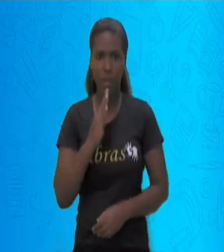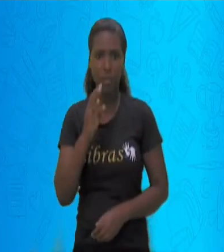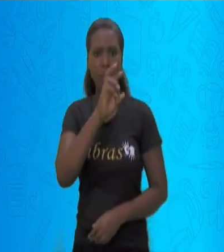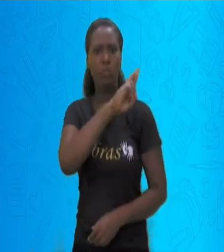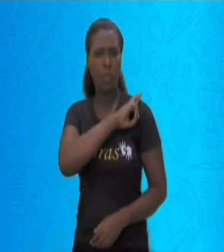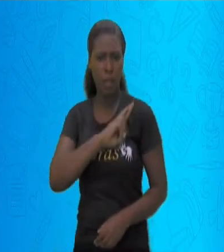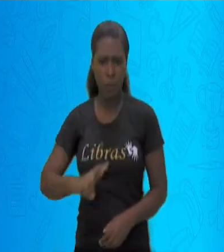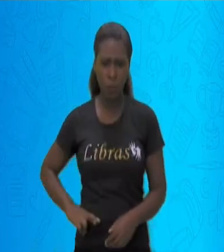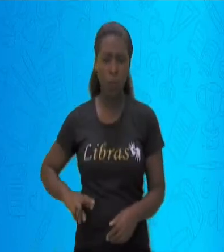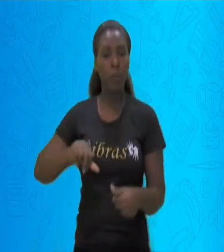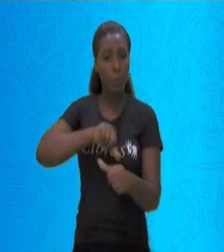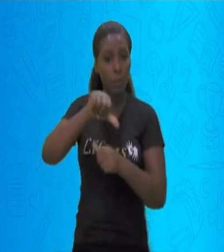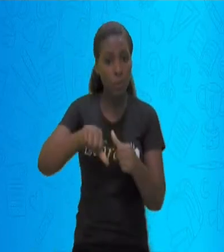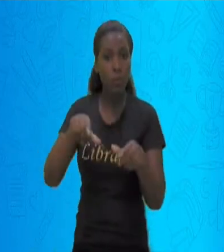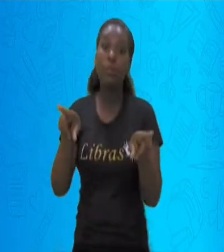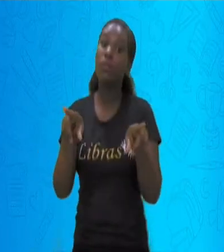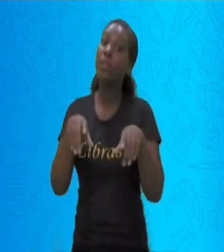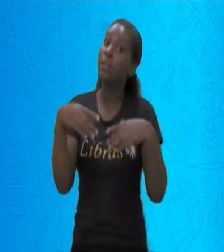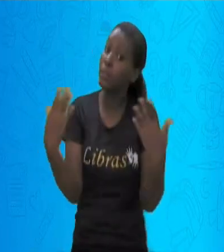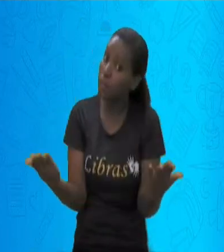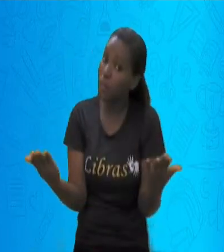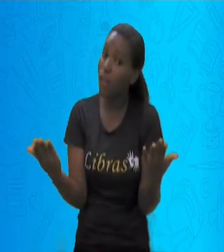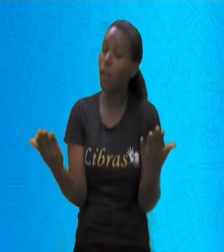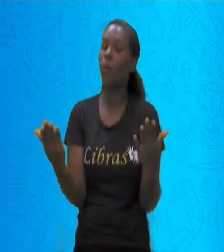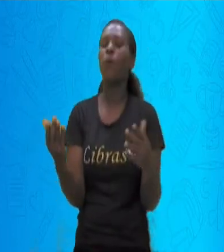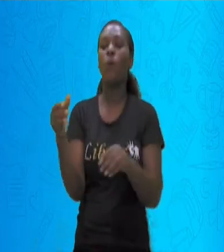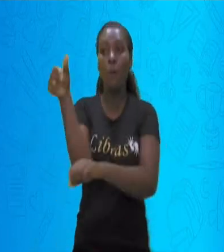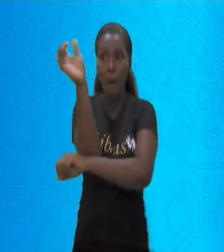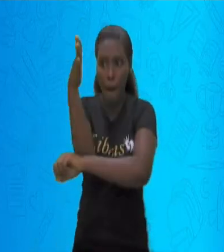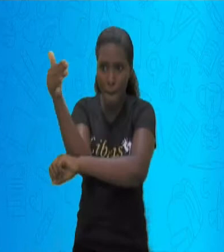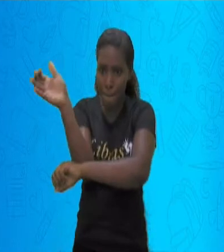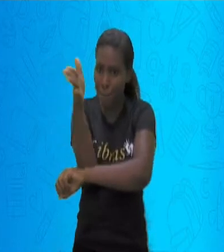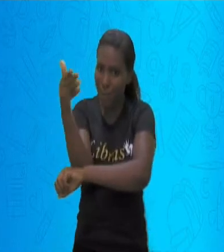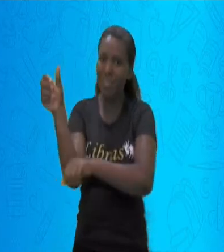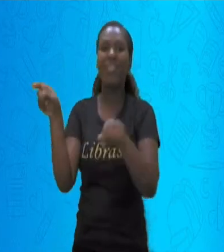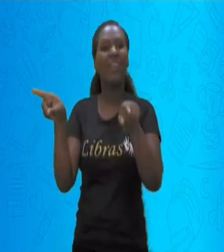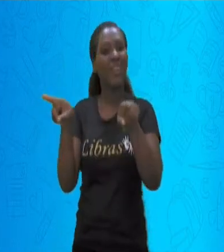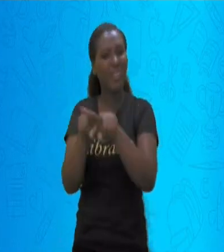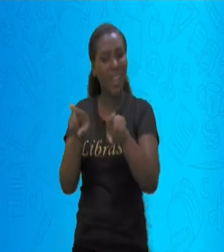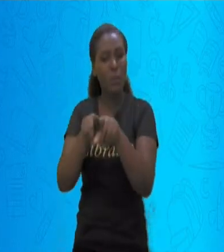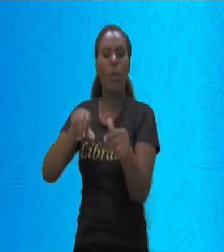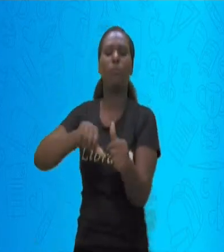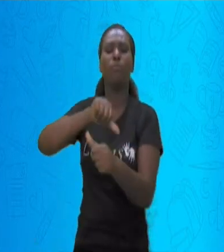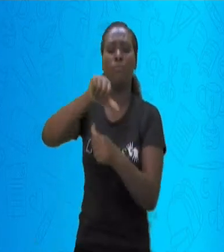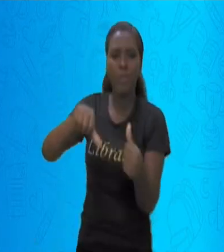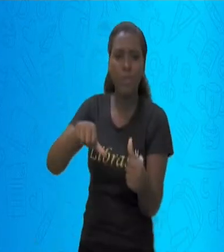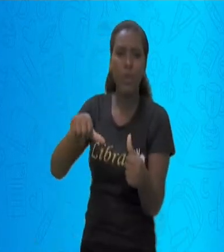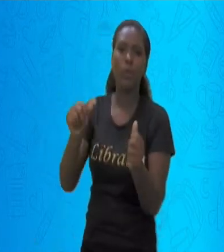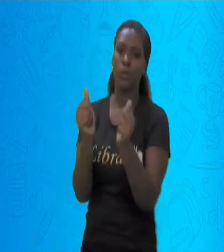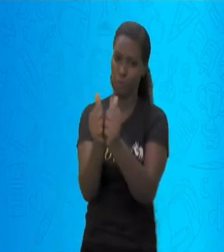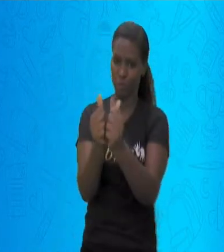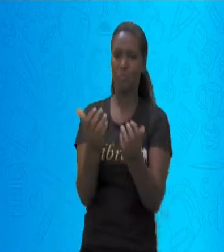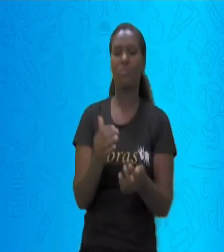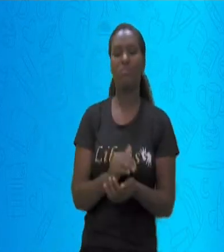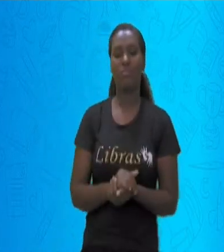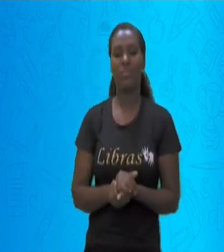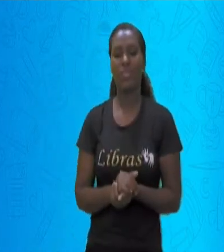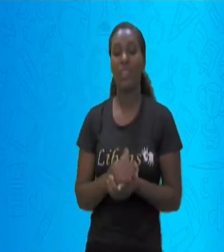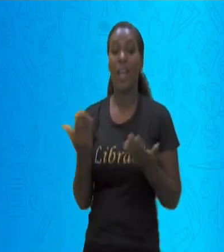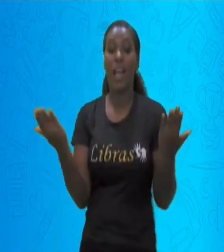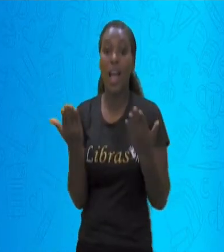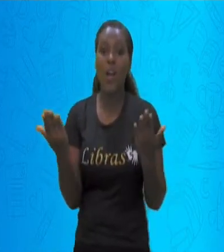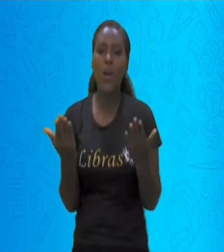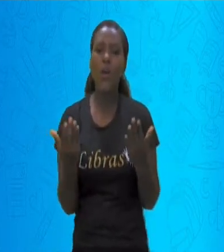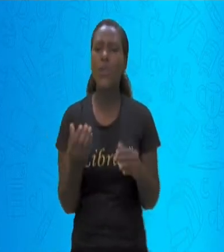bandeira também, ela faz parte da nossa história. Vamos ver o significado das cores das bandeiras do